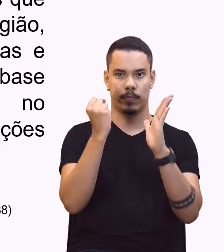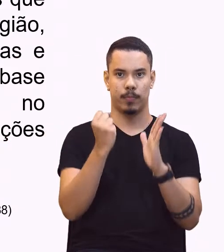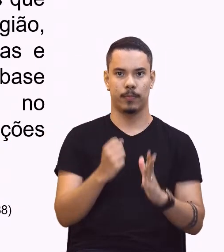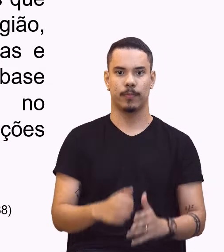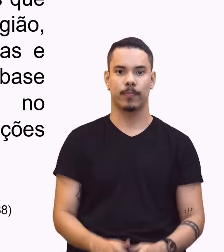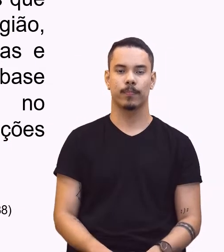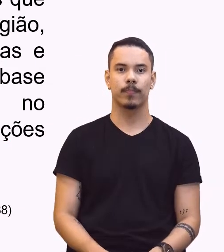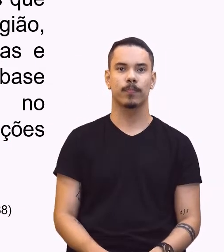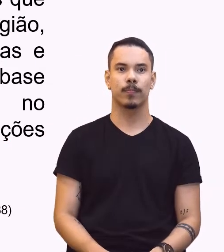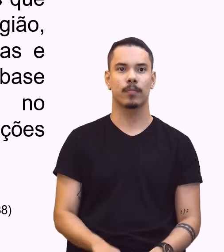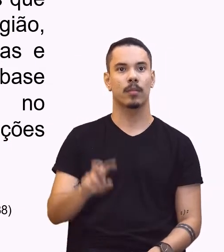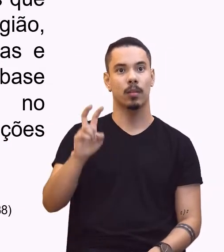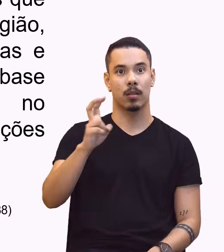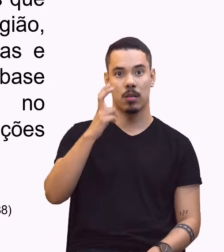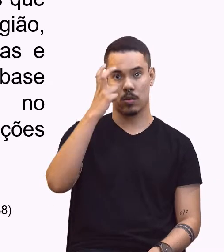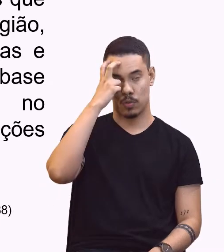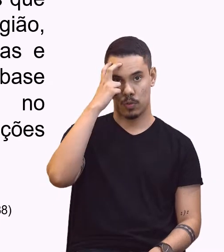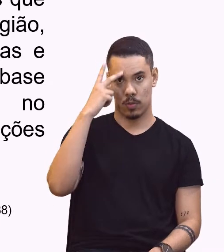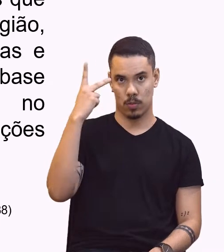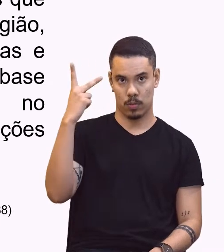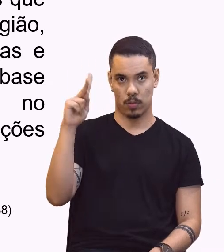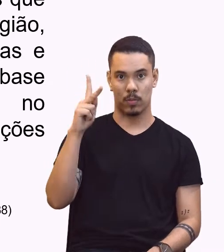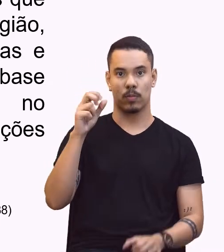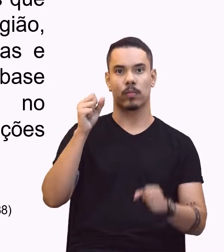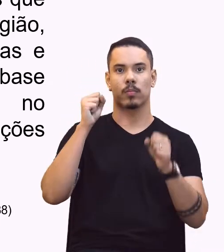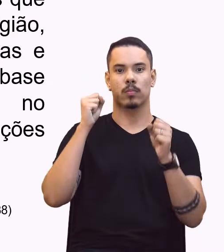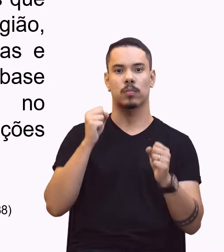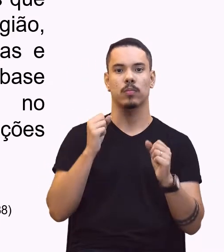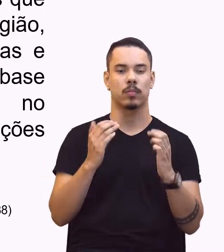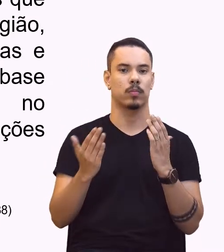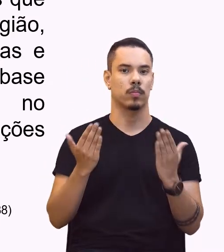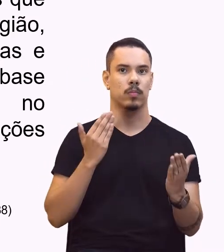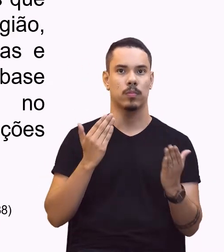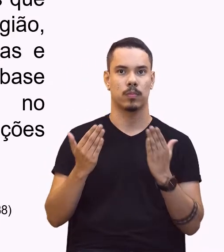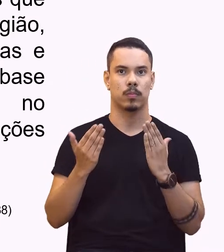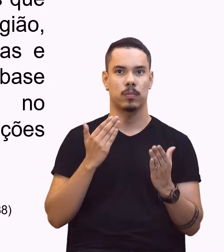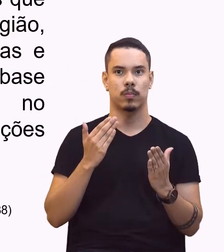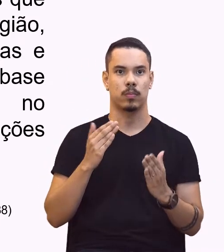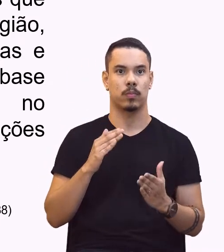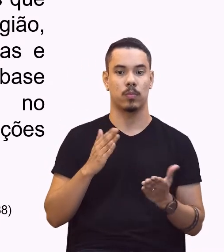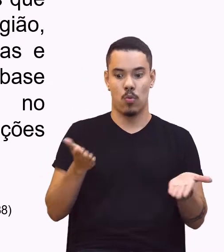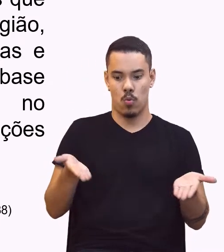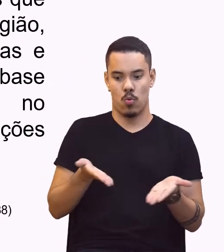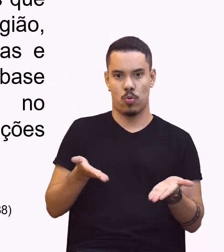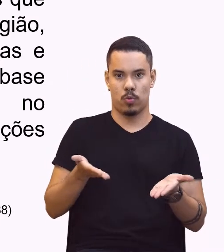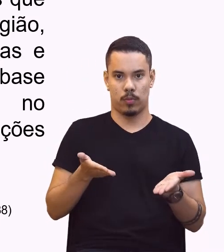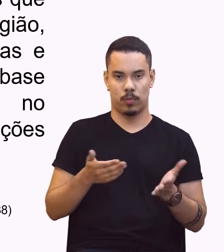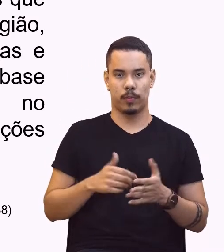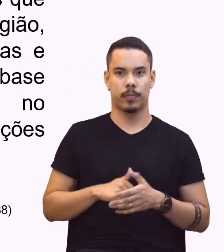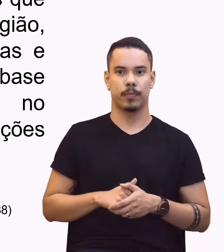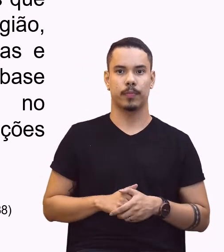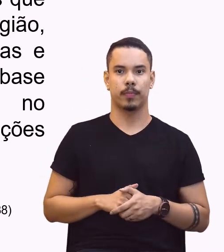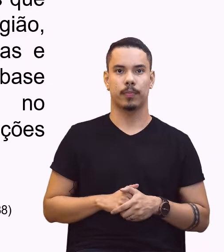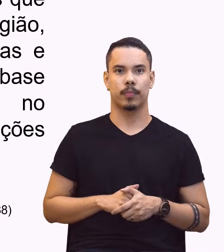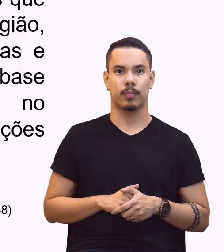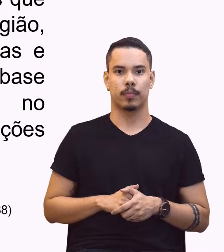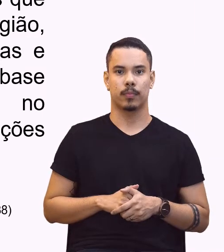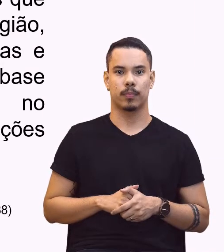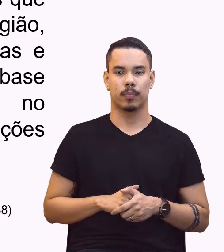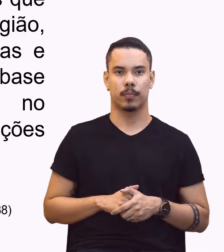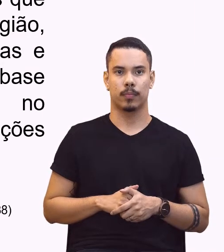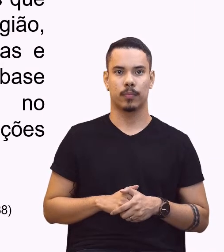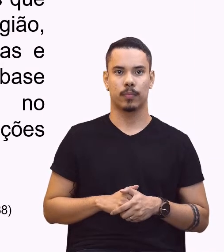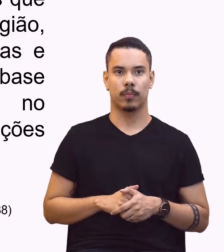A cultura helenística, ela pode ser comparada com o dia de hoje. Olha só para vocês terem uma ideia.